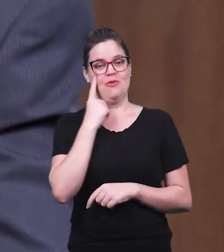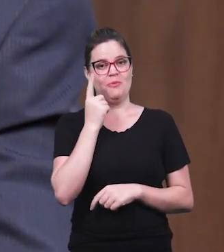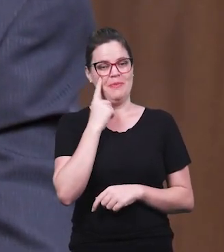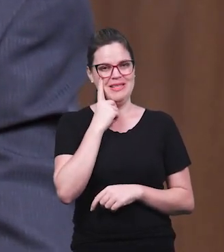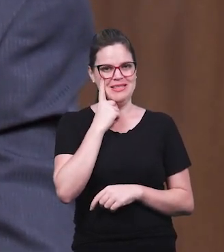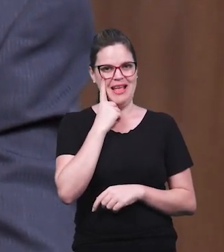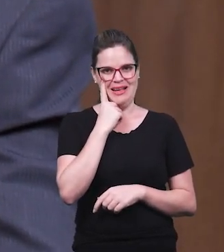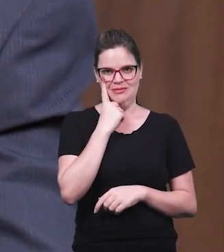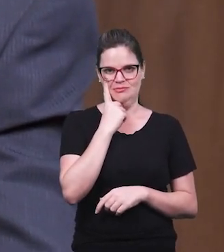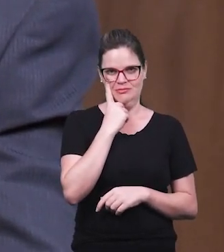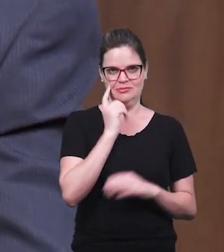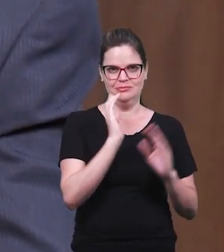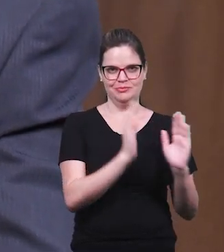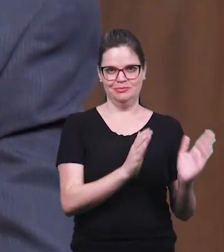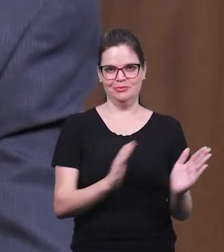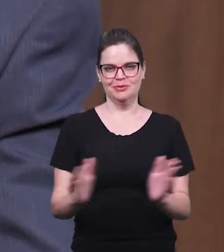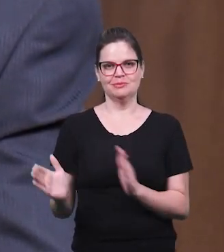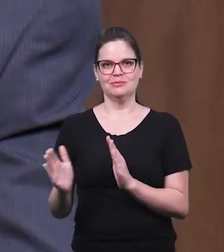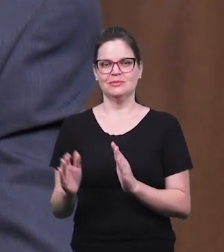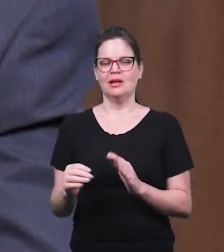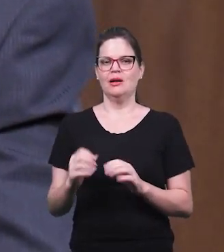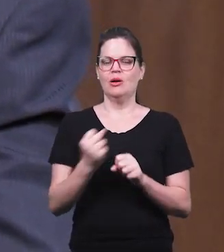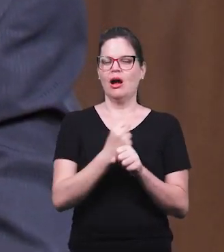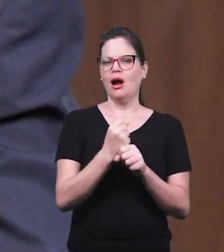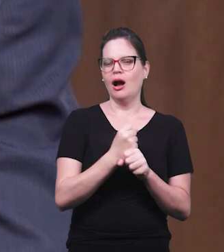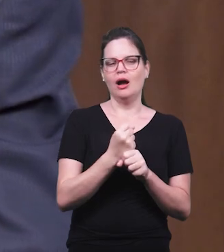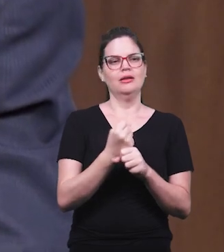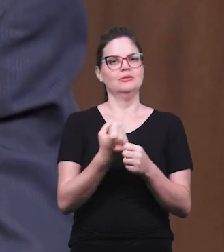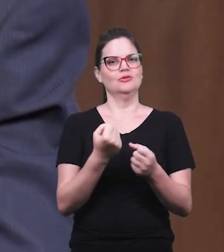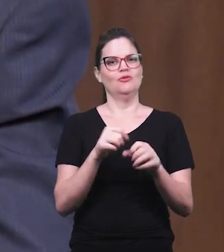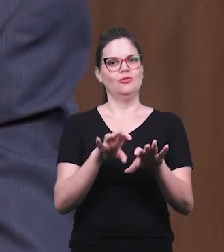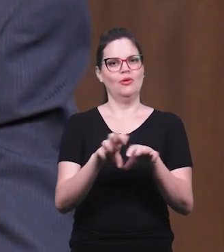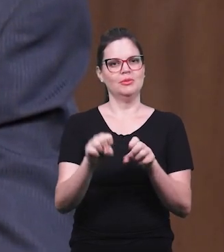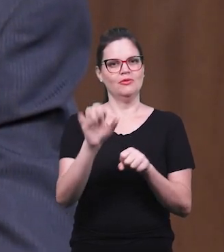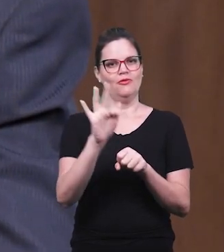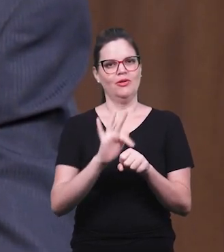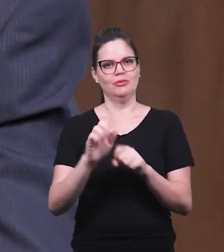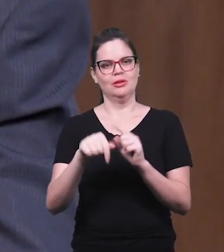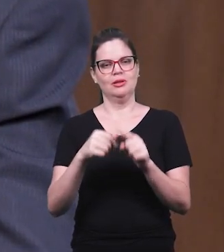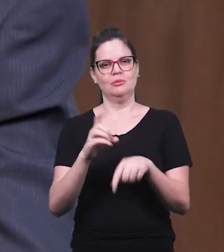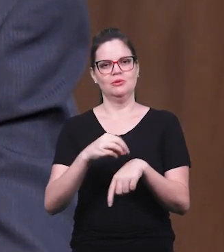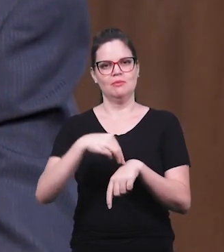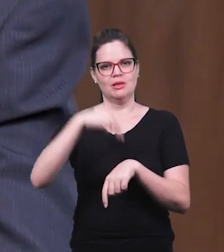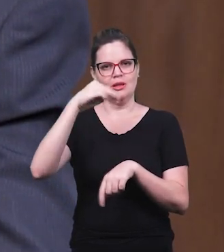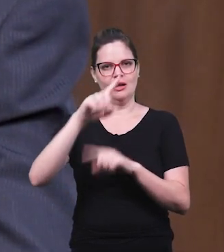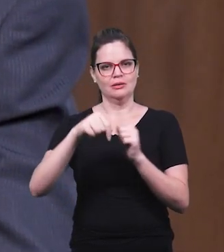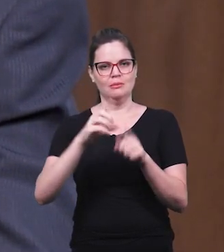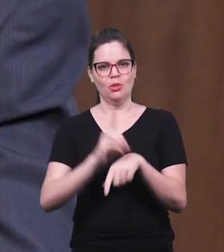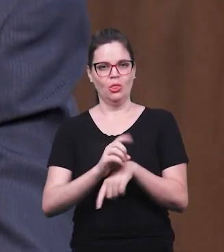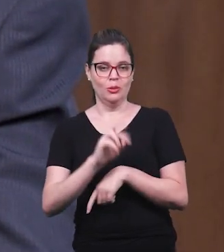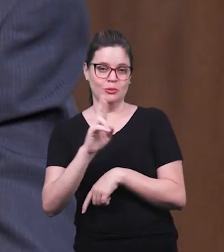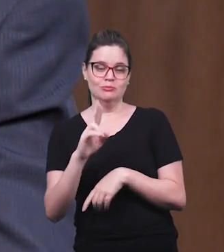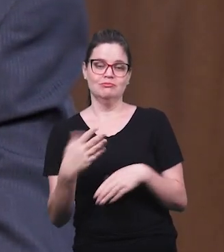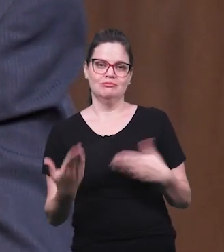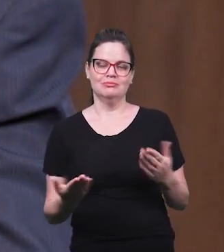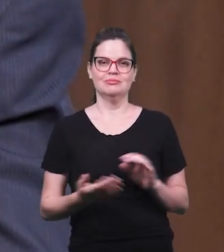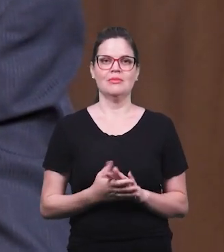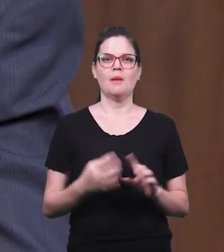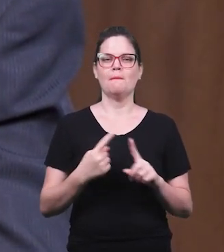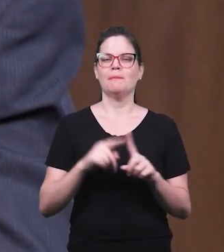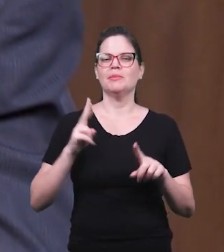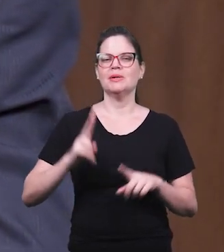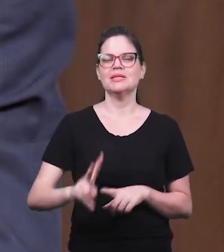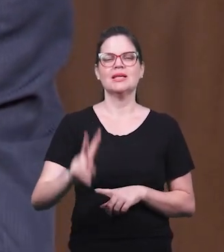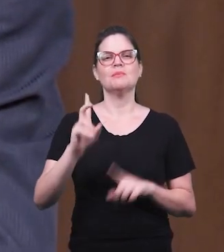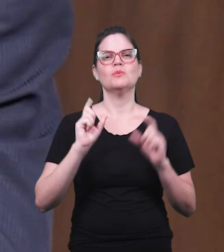vai parar para pensar, tem os bons anos da graduação, do mestrado, doutorado, e é uma coisa que sempre vem à